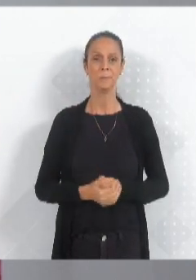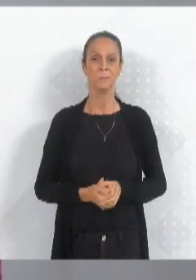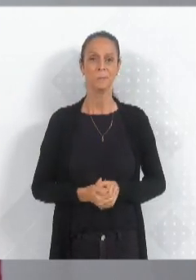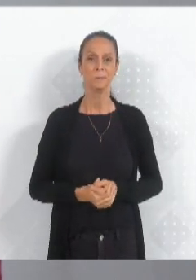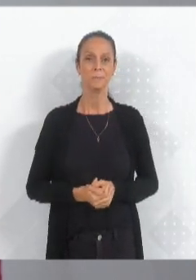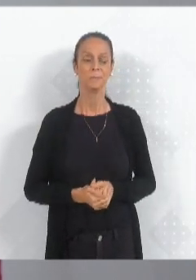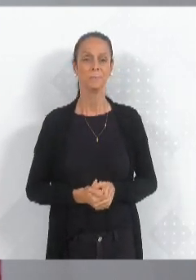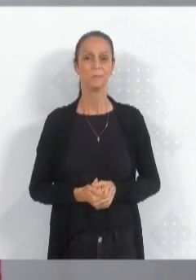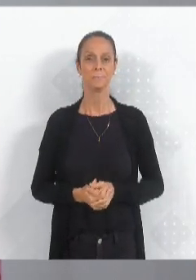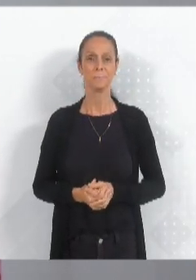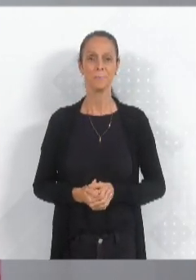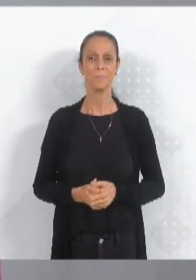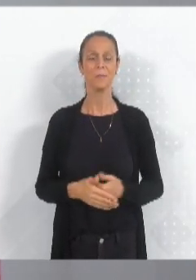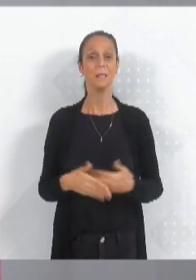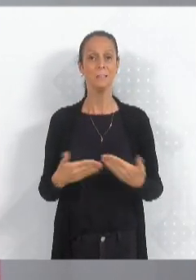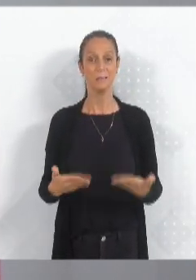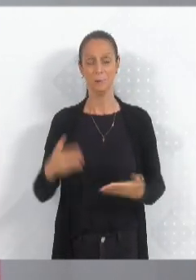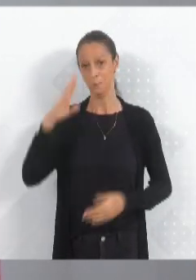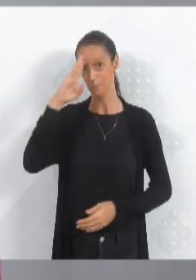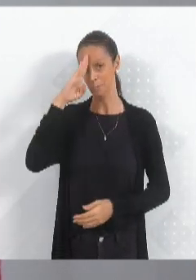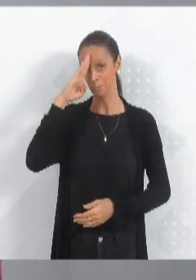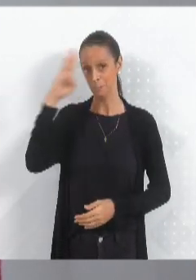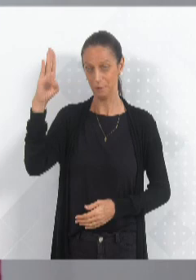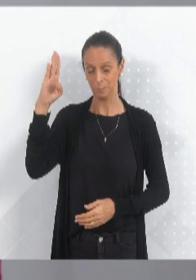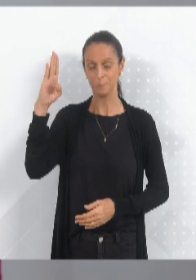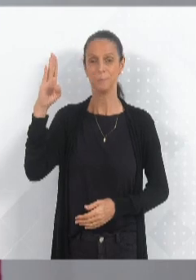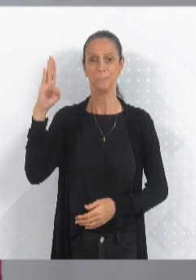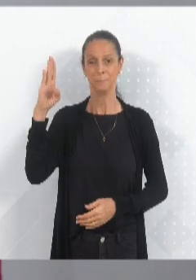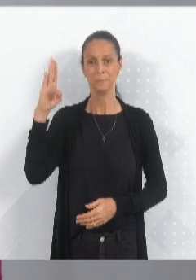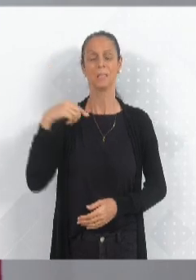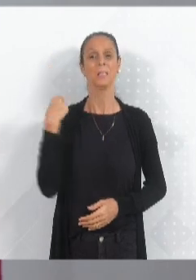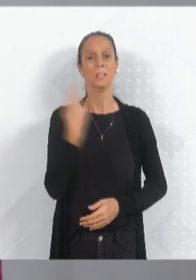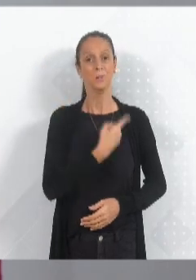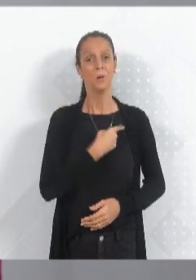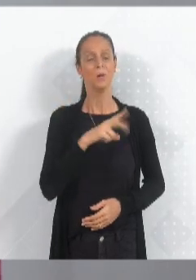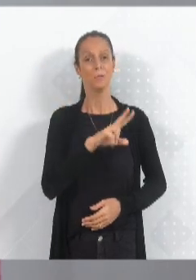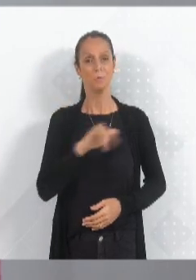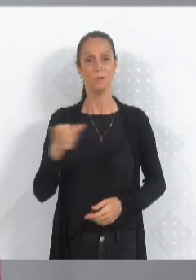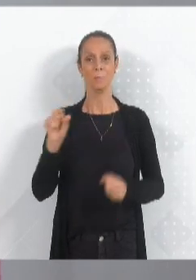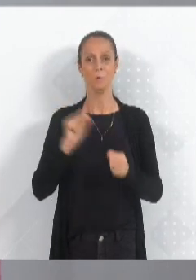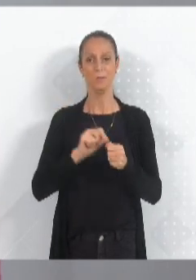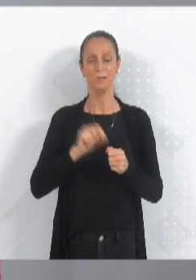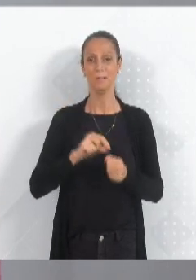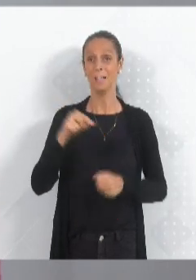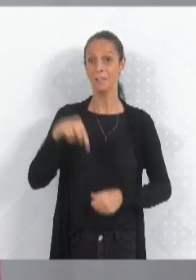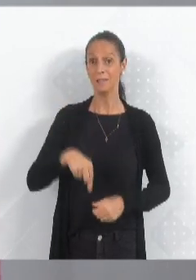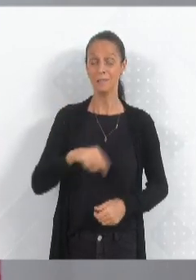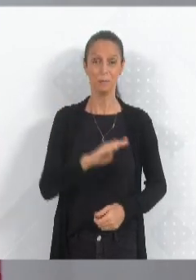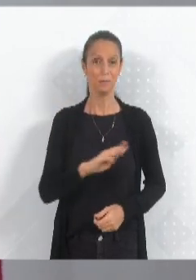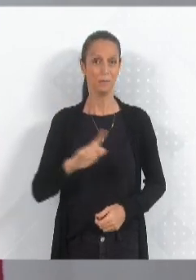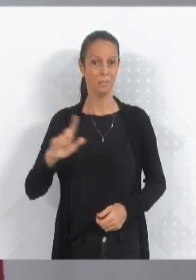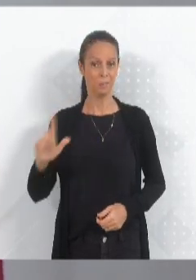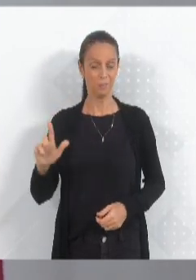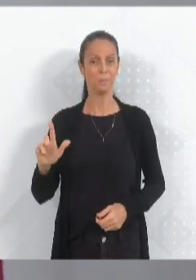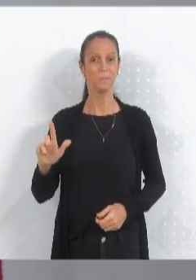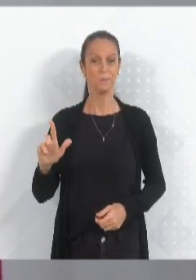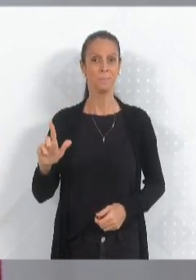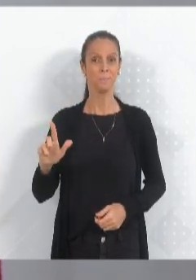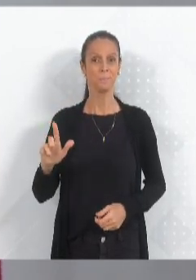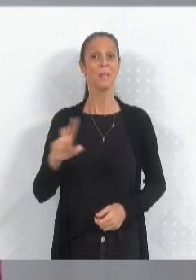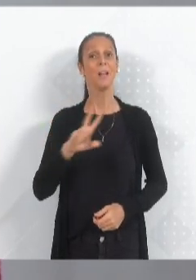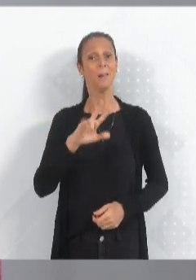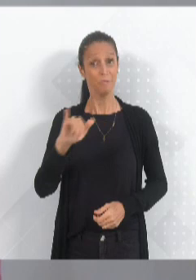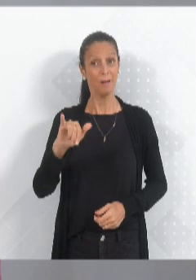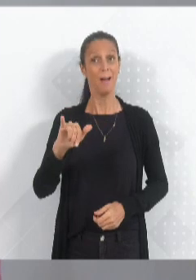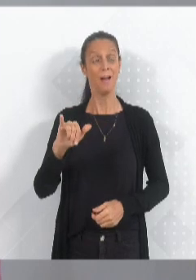por determinação do Comando Militar do Sul nós iremos realizar em Blumenau Blumenau será a sede o